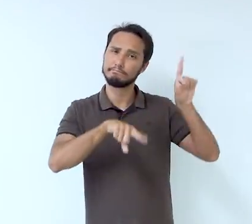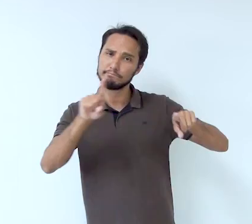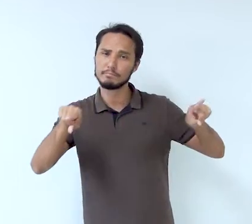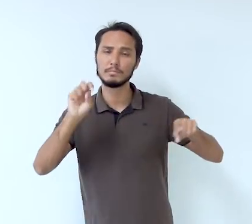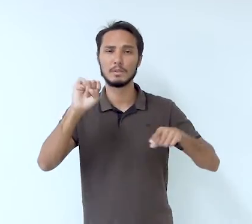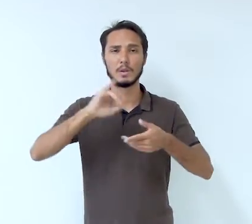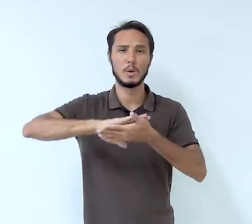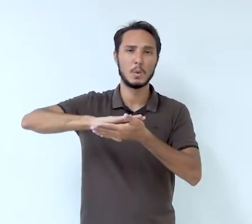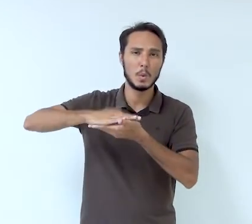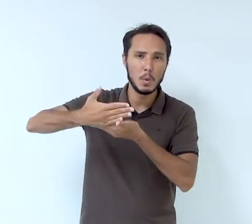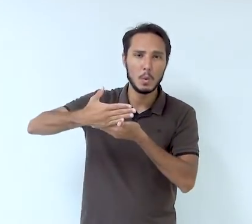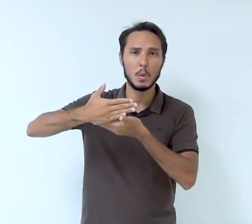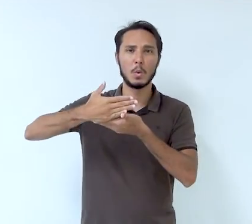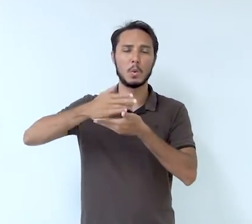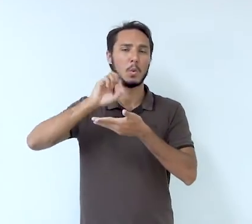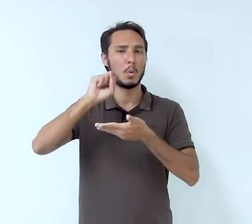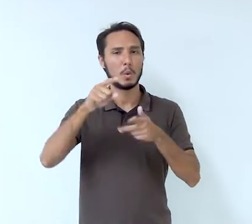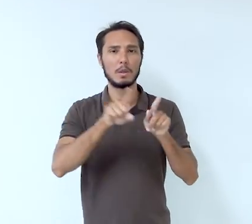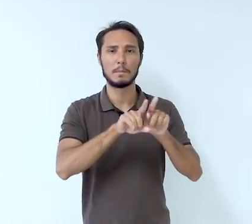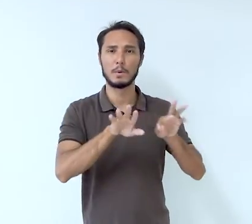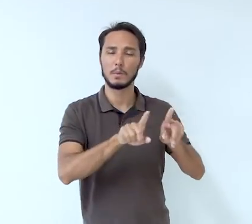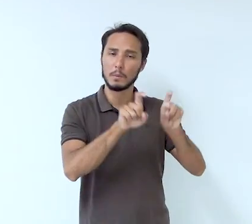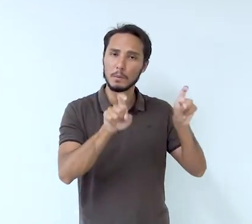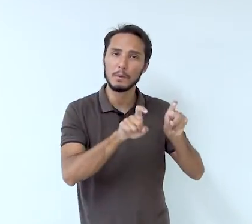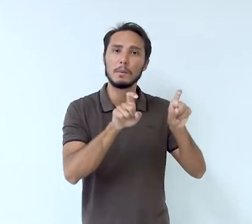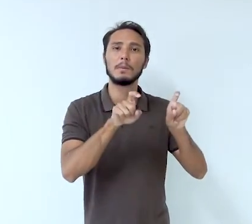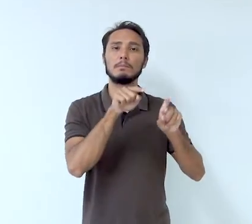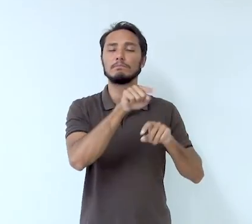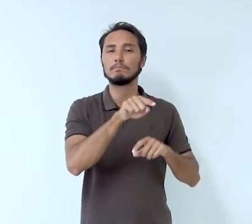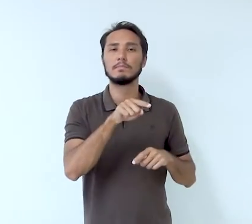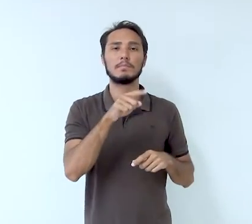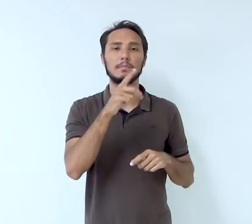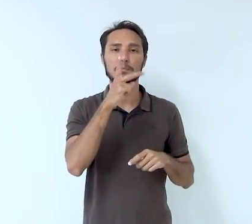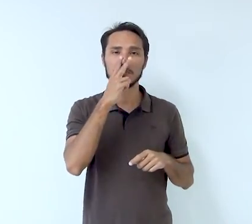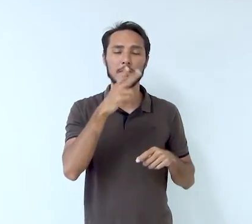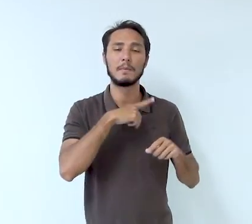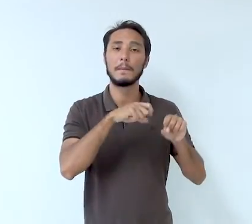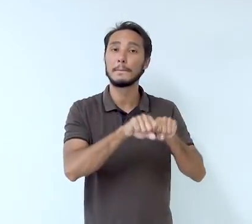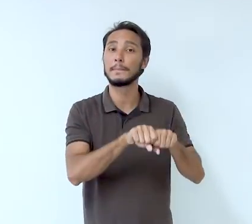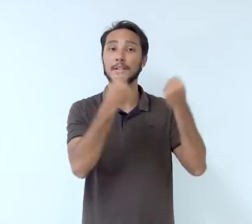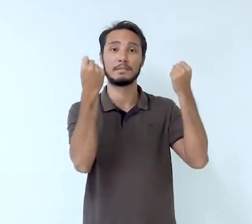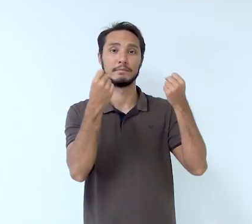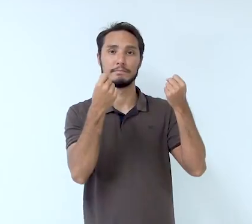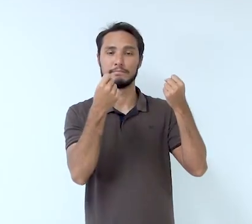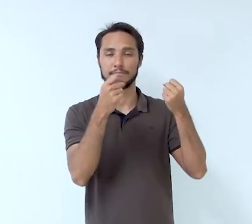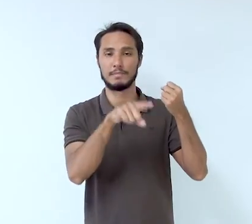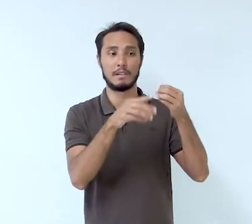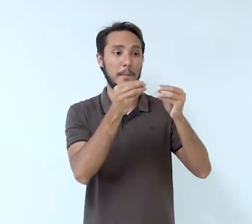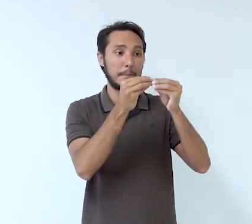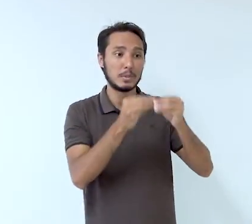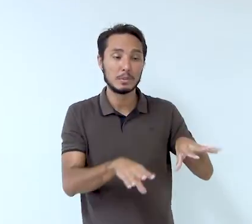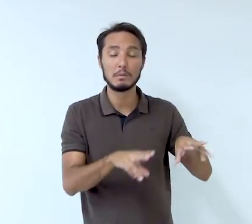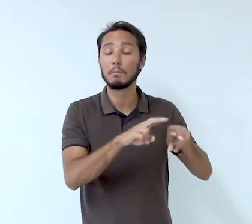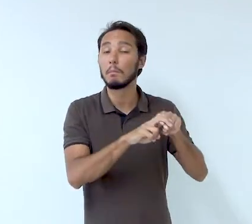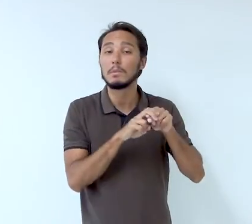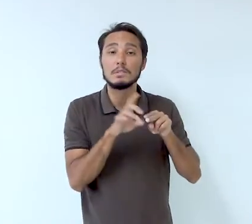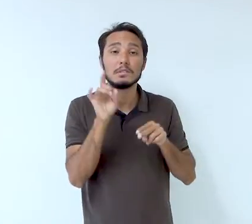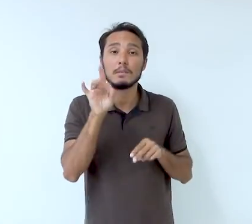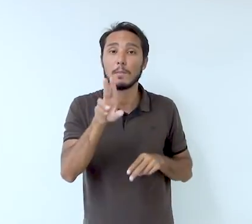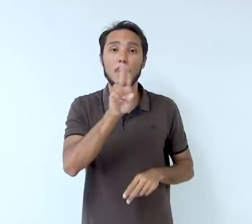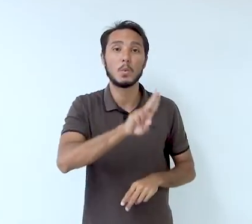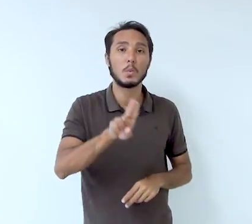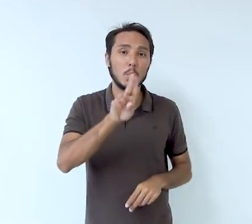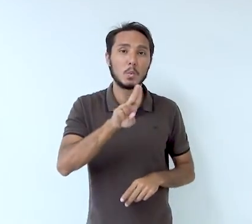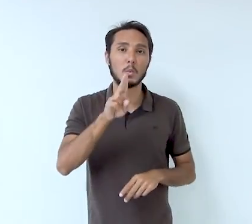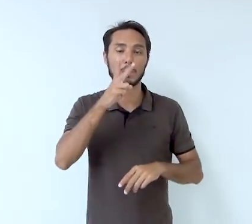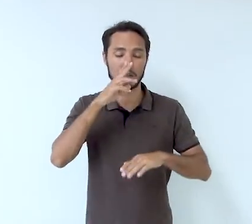Existem casos de notebooks ou de computadores que eles foram danificados, né, que se danificam